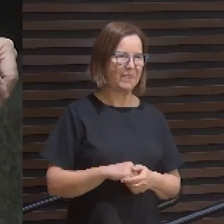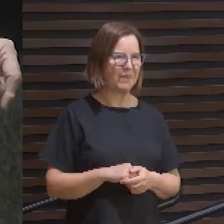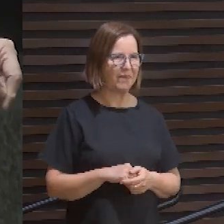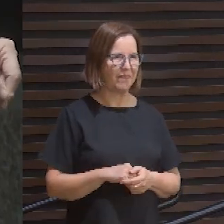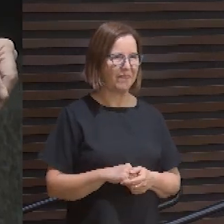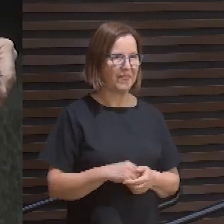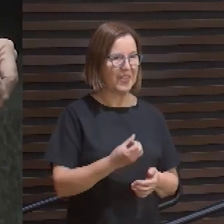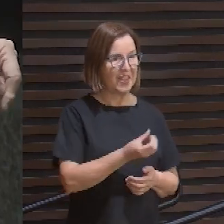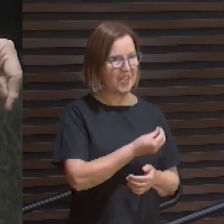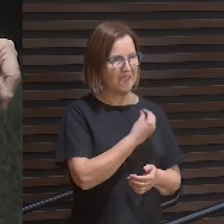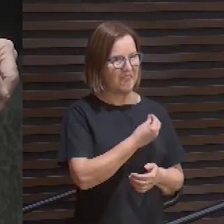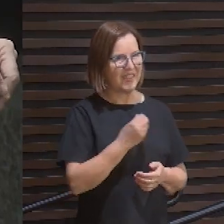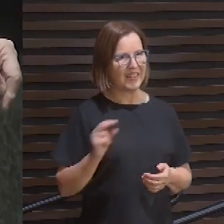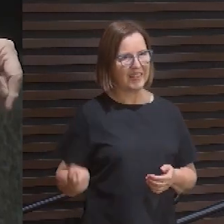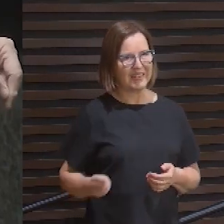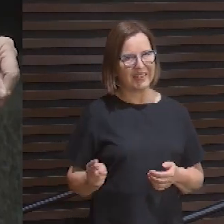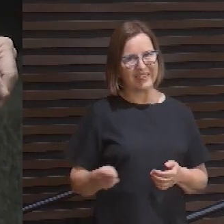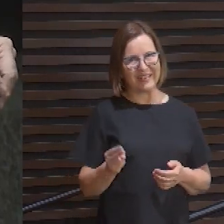Vida eterna.